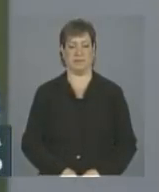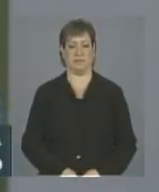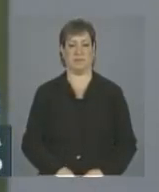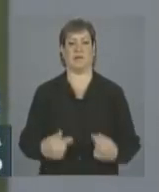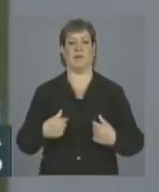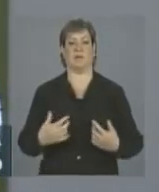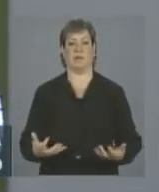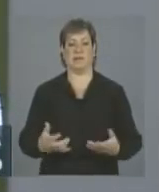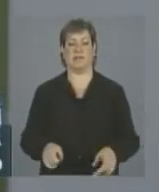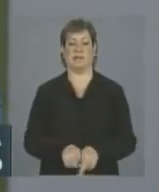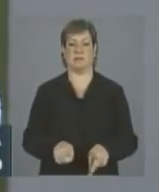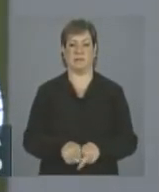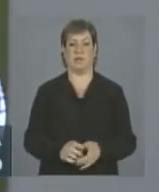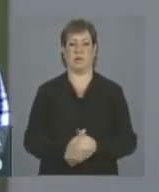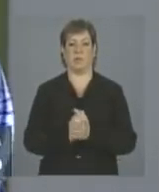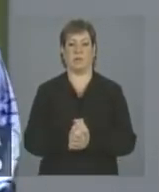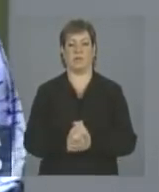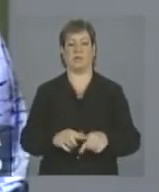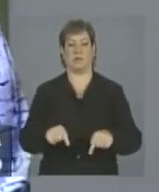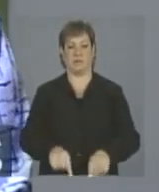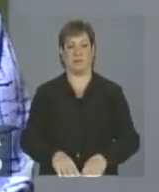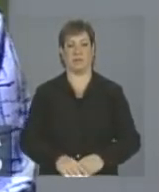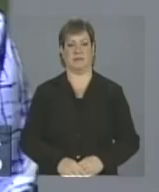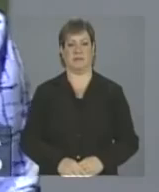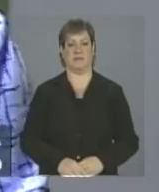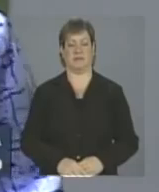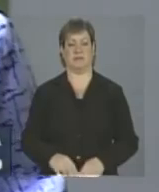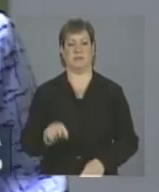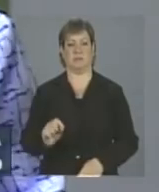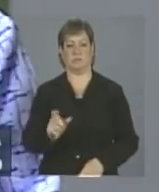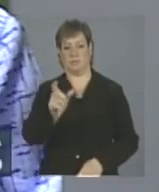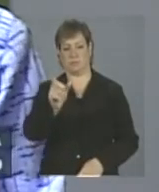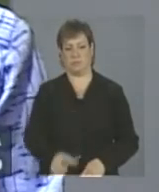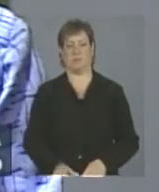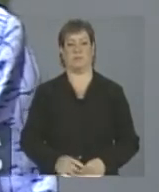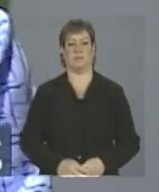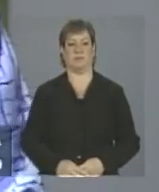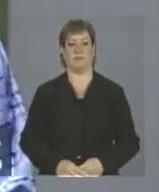Queria também cumprimentar aqui o senhor